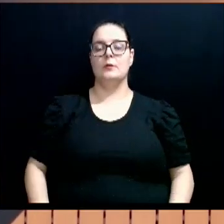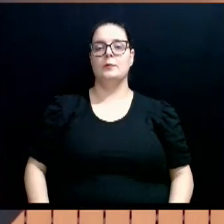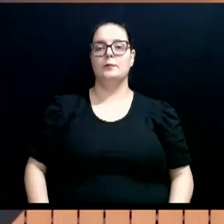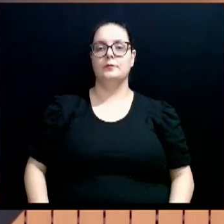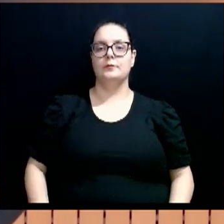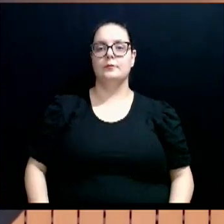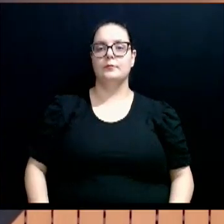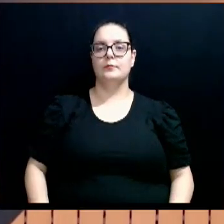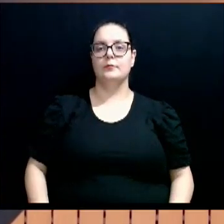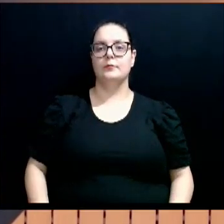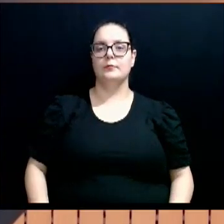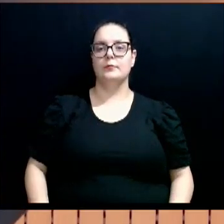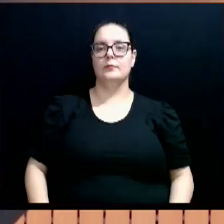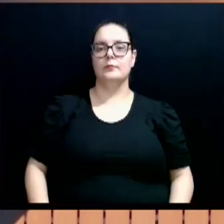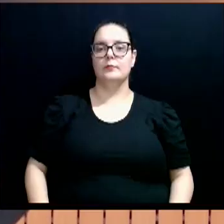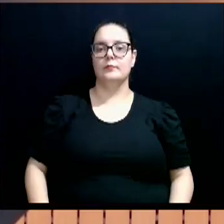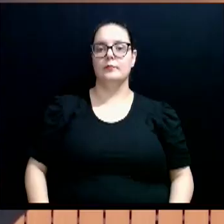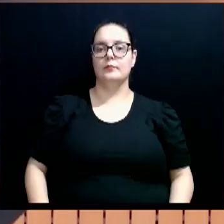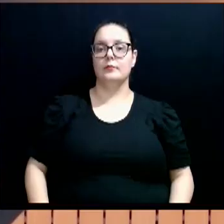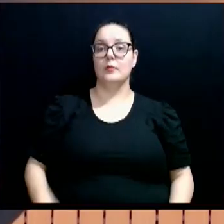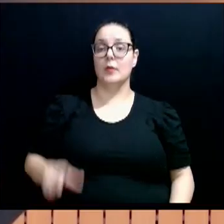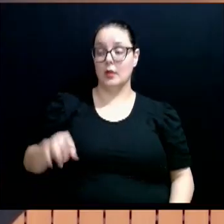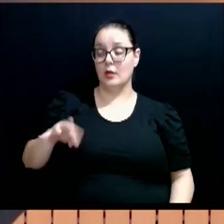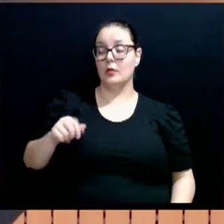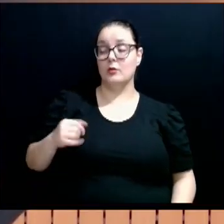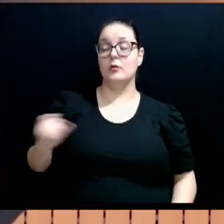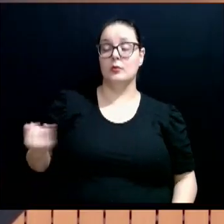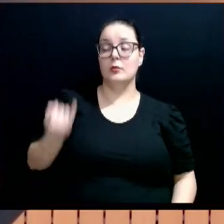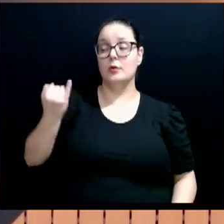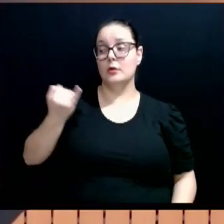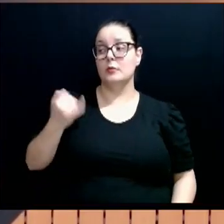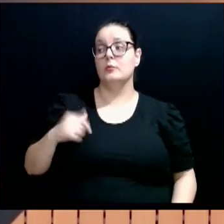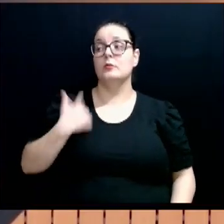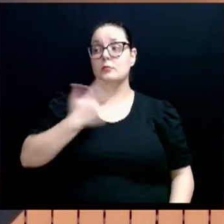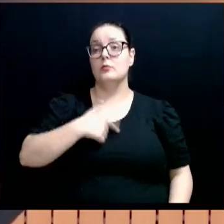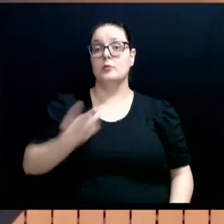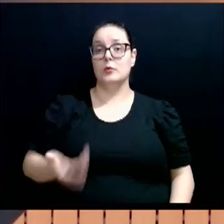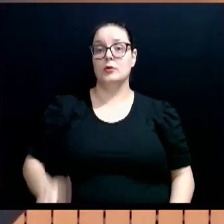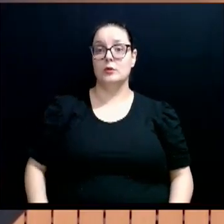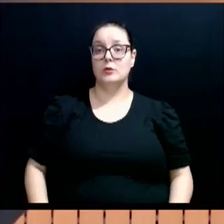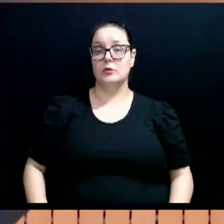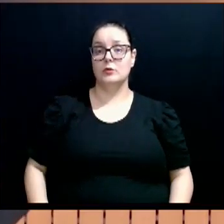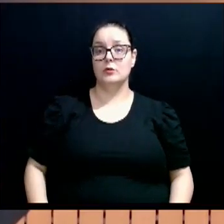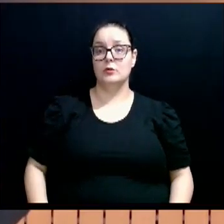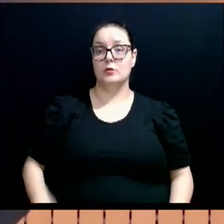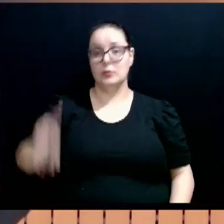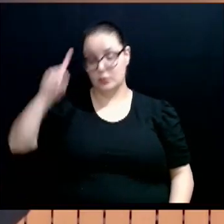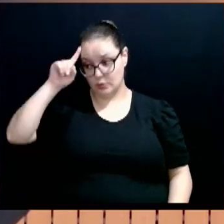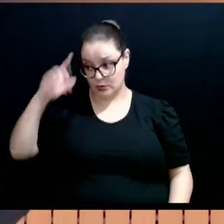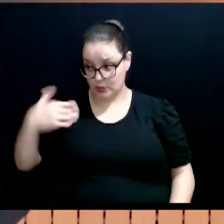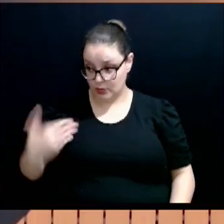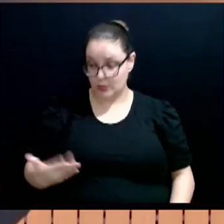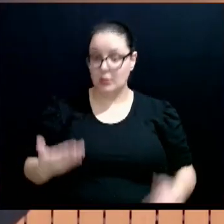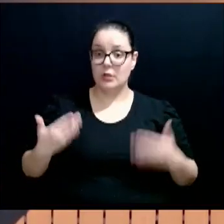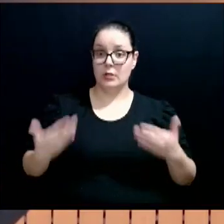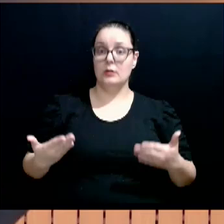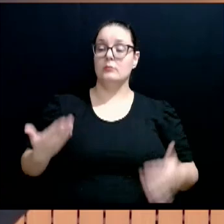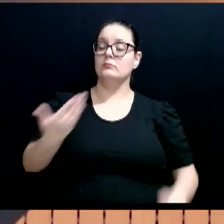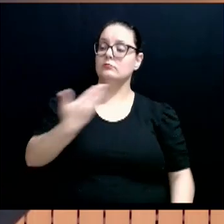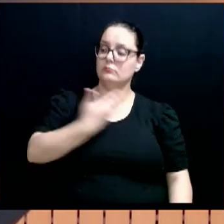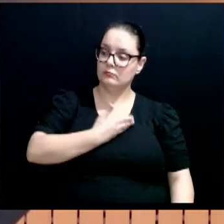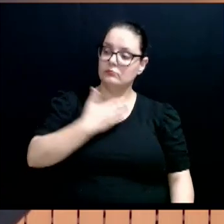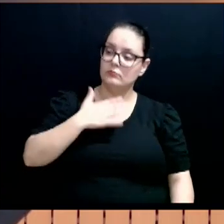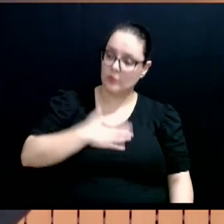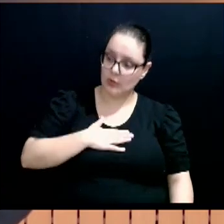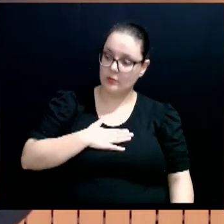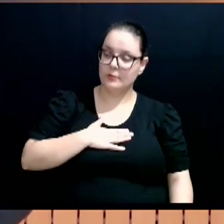luta, né, essa arte marcial tão valorosa aqui para o nosso dia a dia. Então, meu amigo, Anísio de Assis